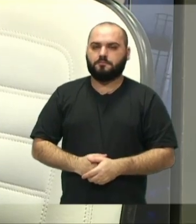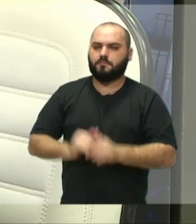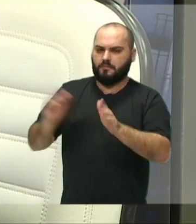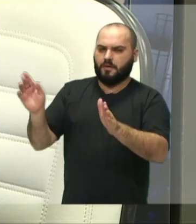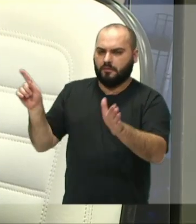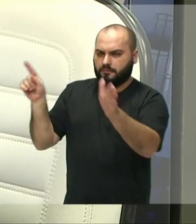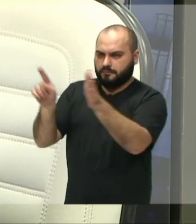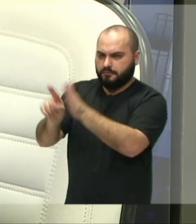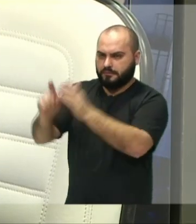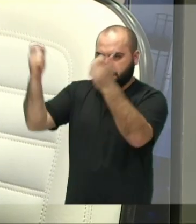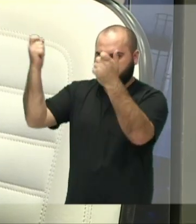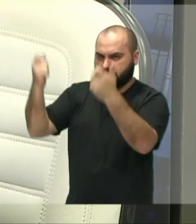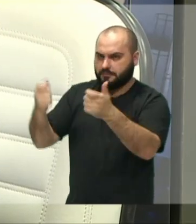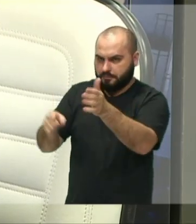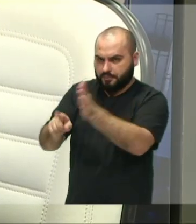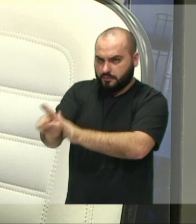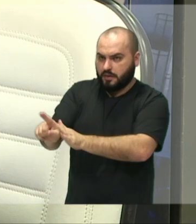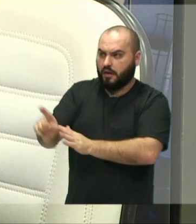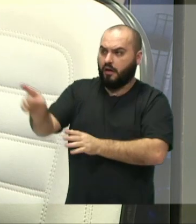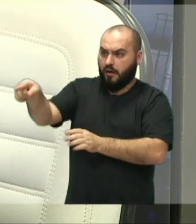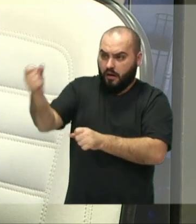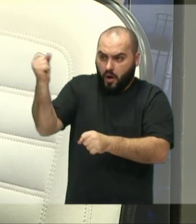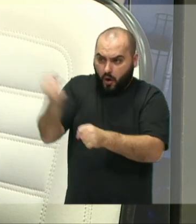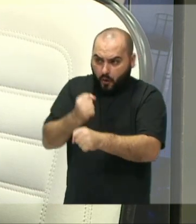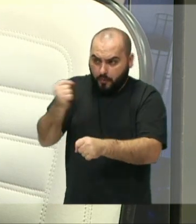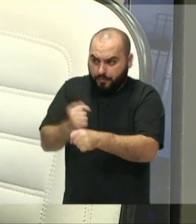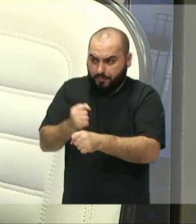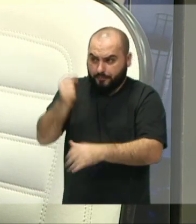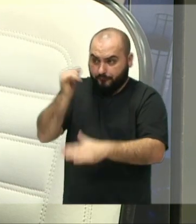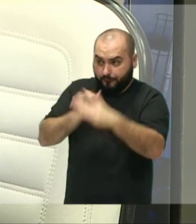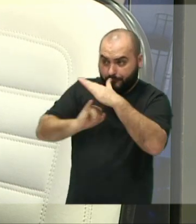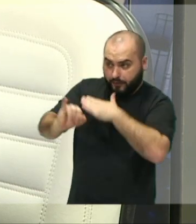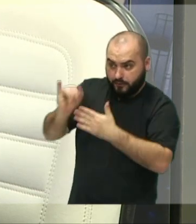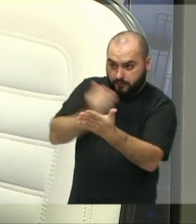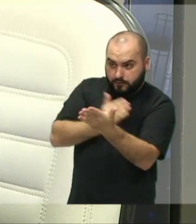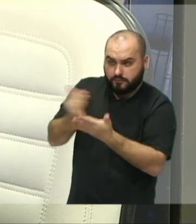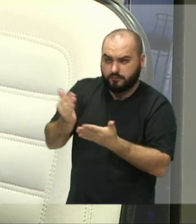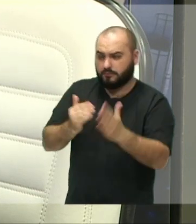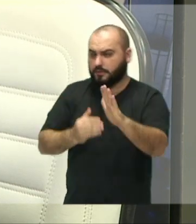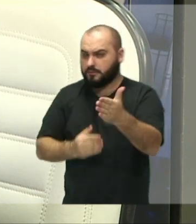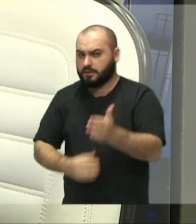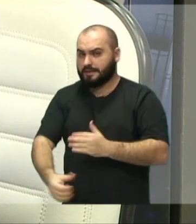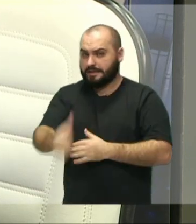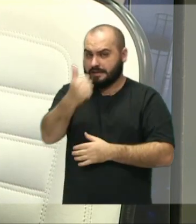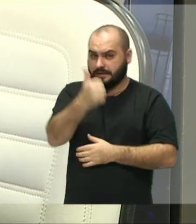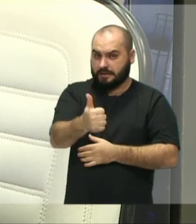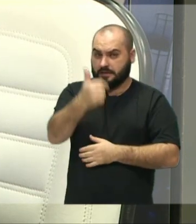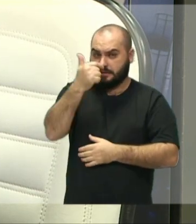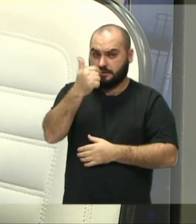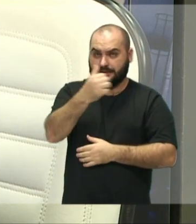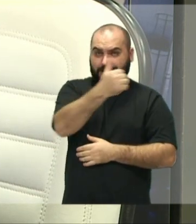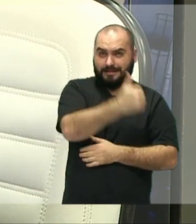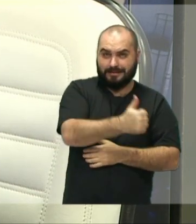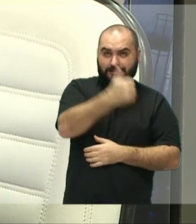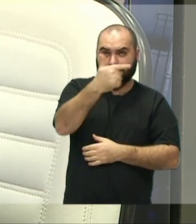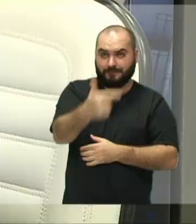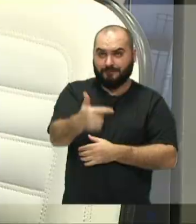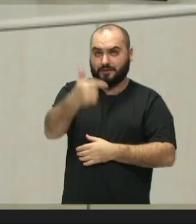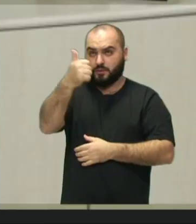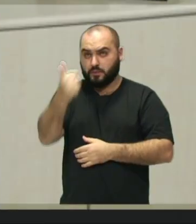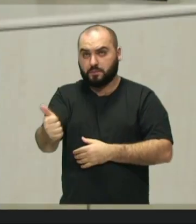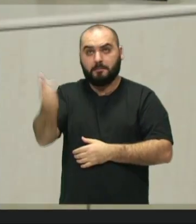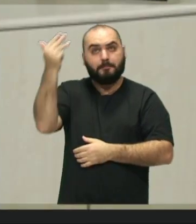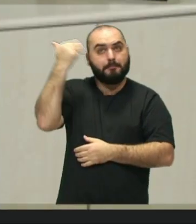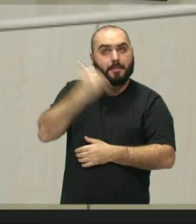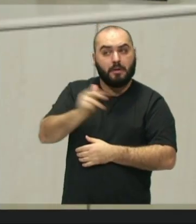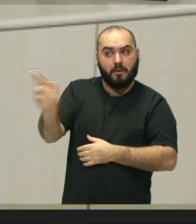né, que o investimento inicial é de 121 milhões de reais. Estão em andamento